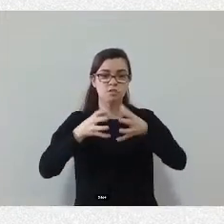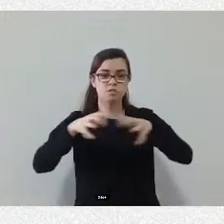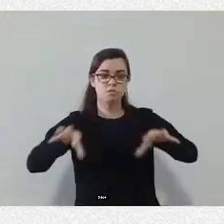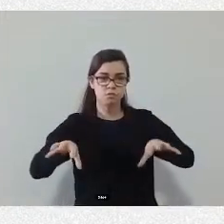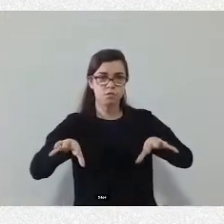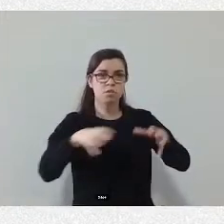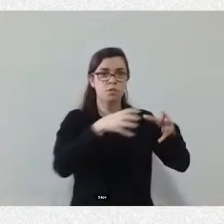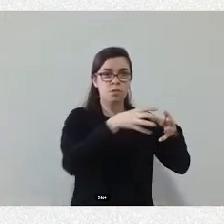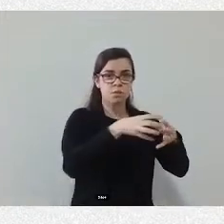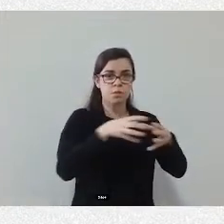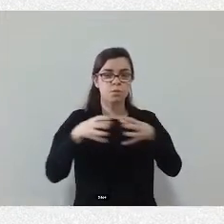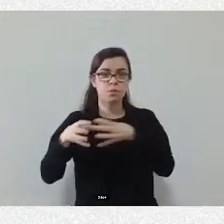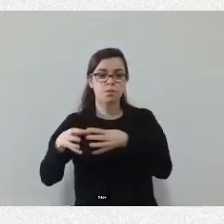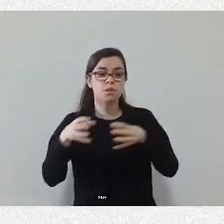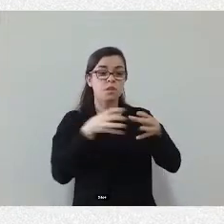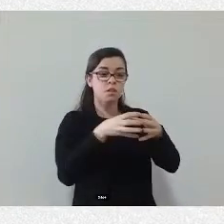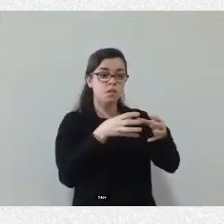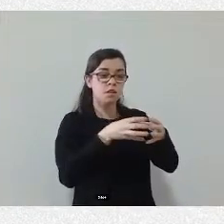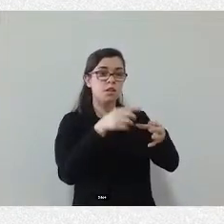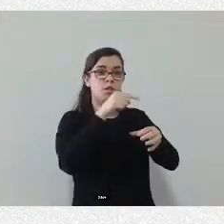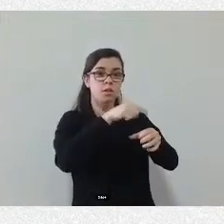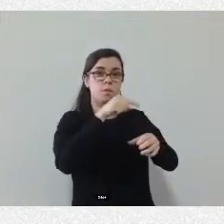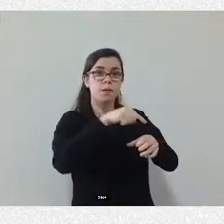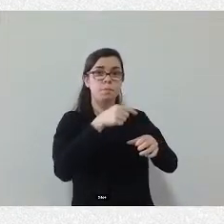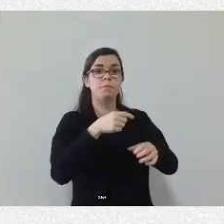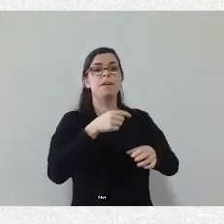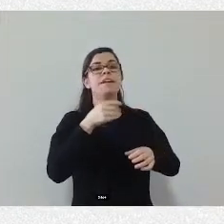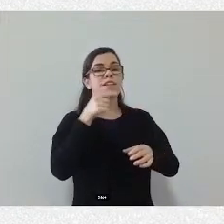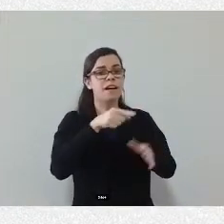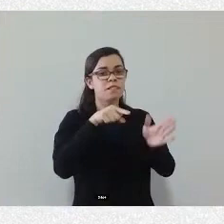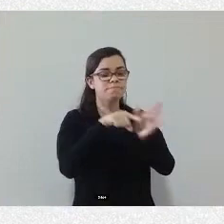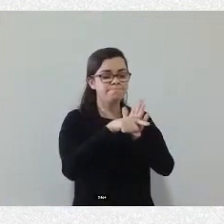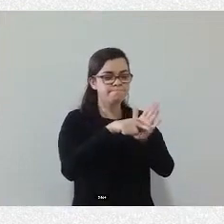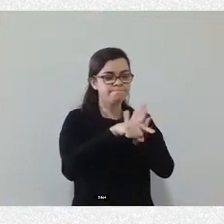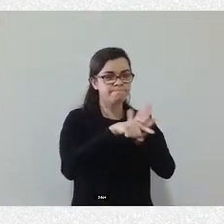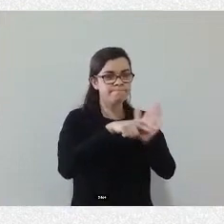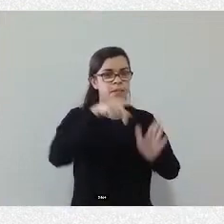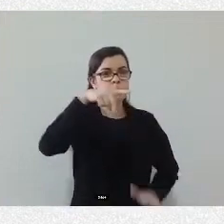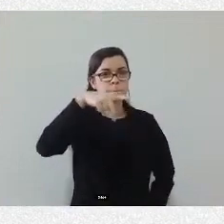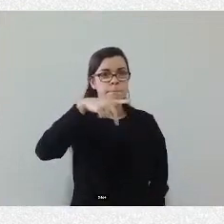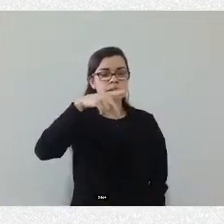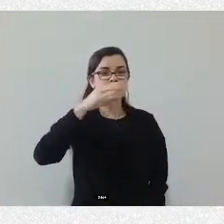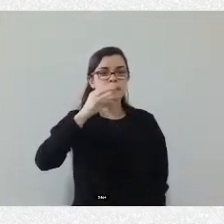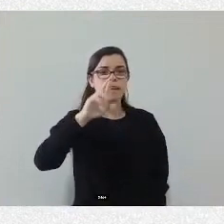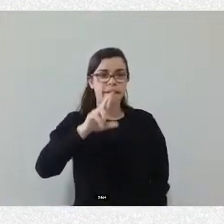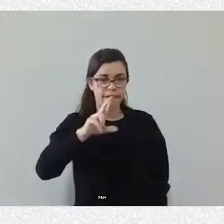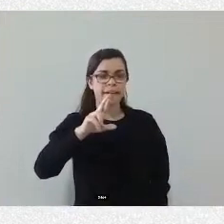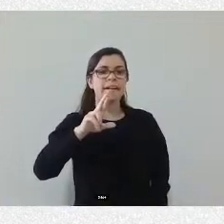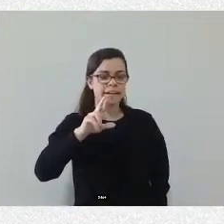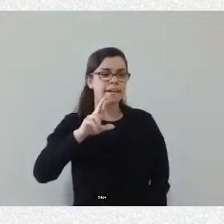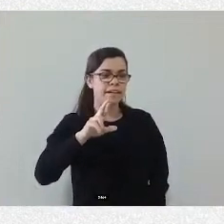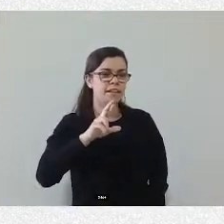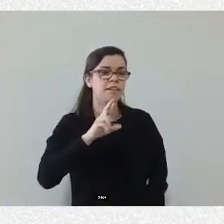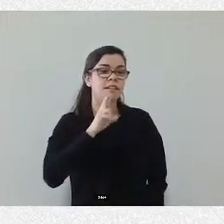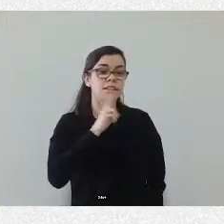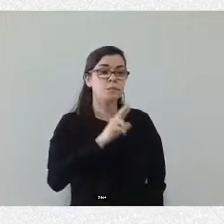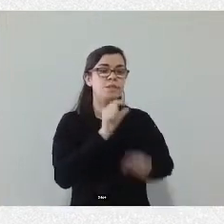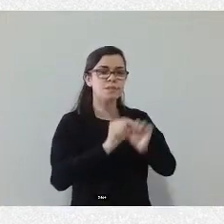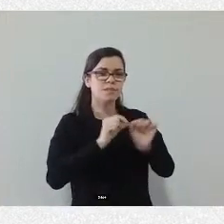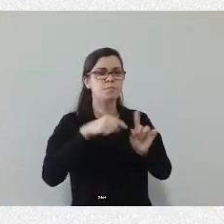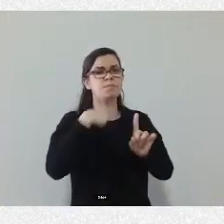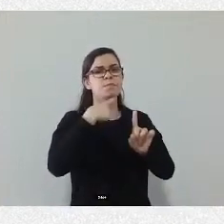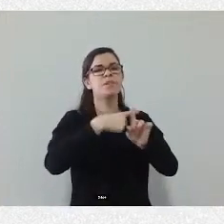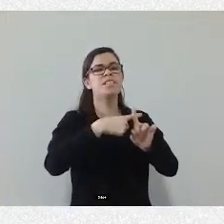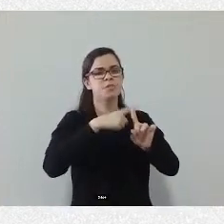que positivaram o exame PCR para COVID, ou seja, são pessoas com diagnóstico de COVID, e o